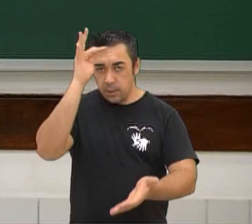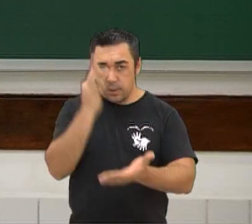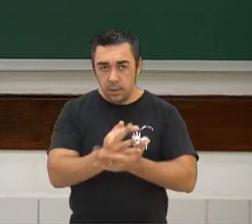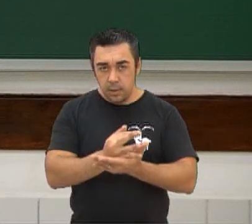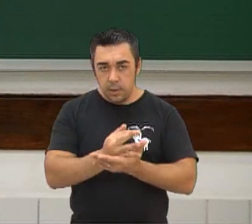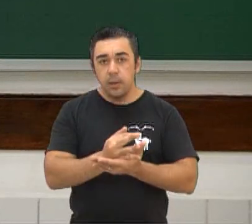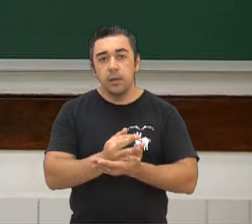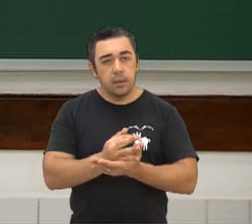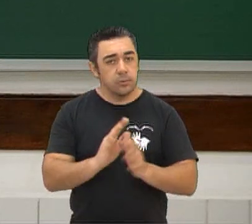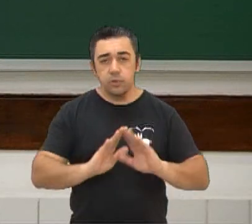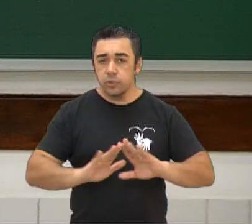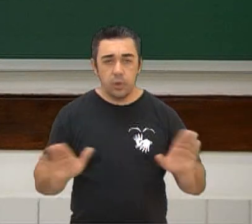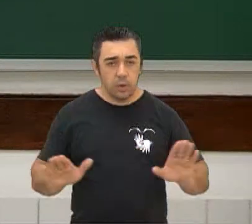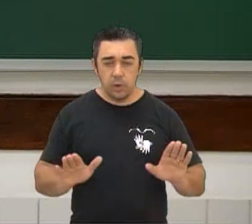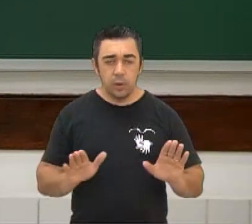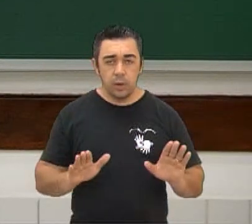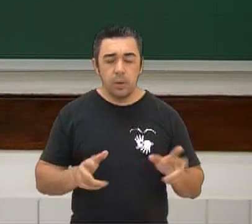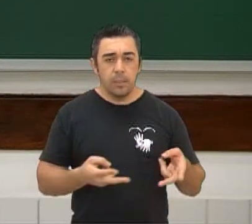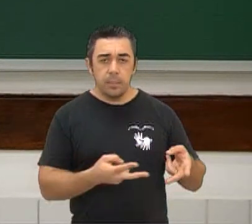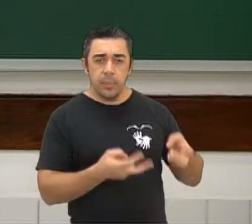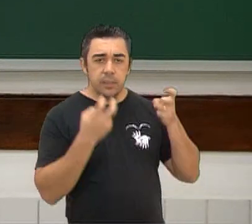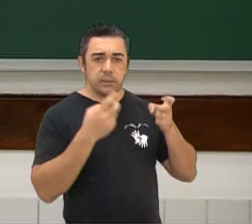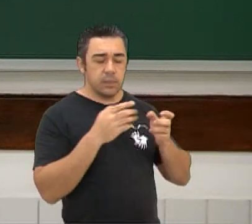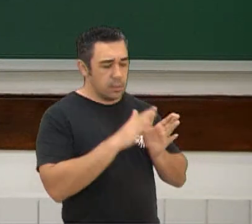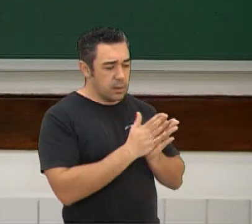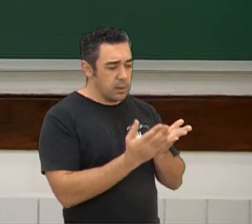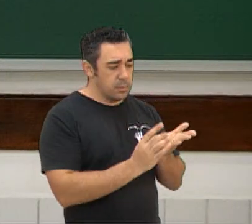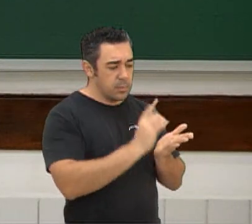da interpretação da Bíblia, coisas assim.